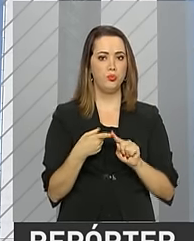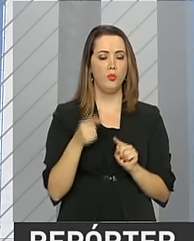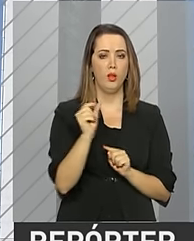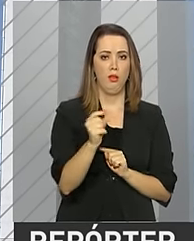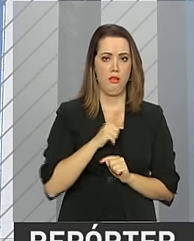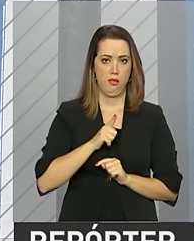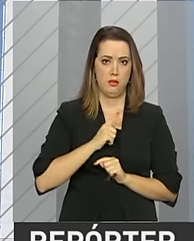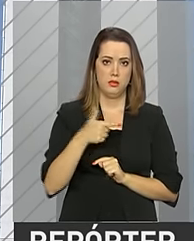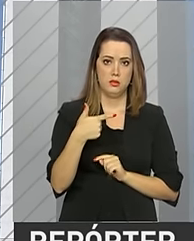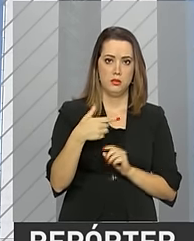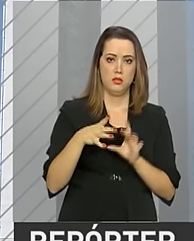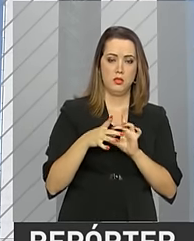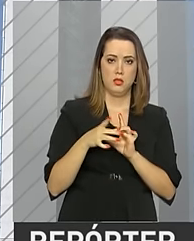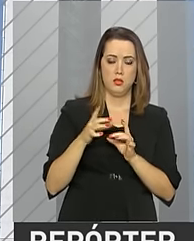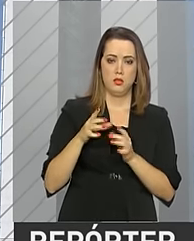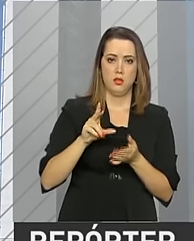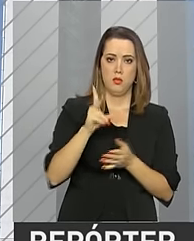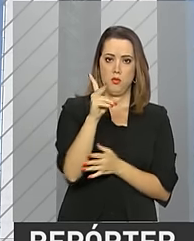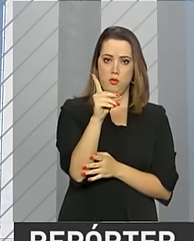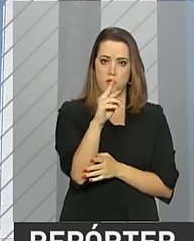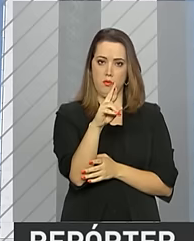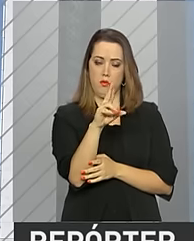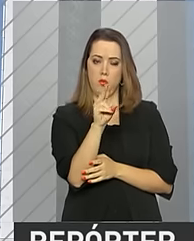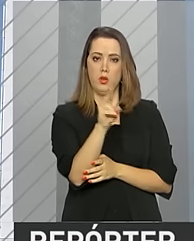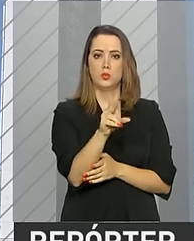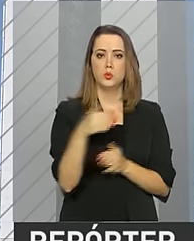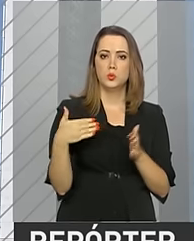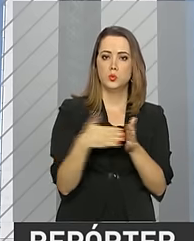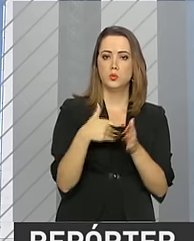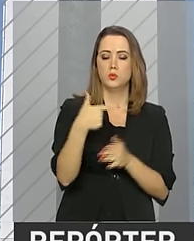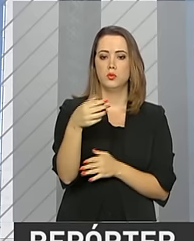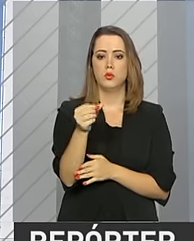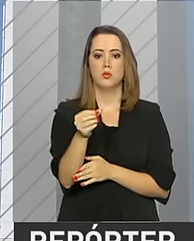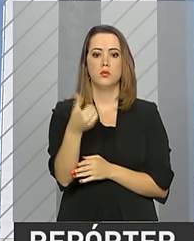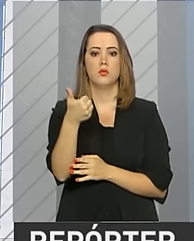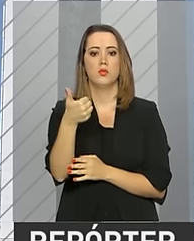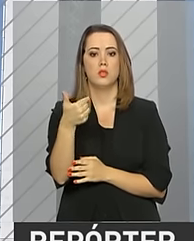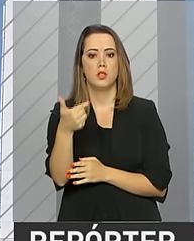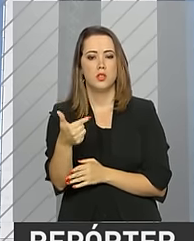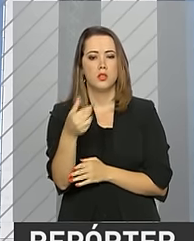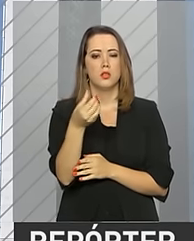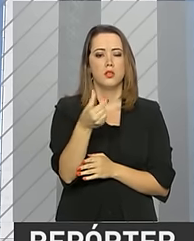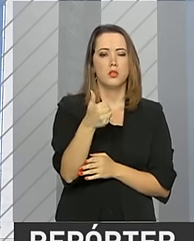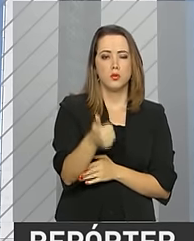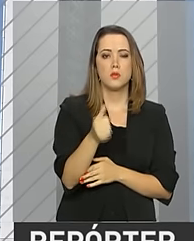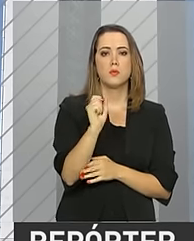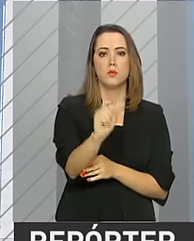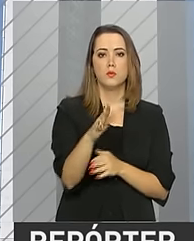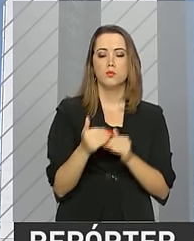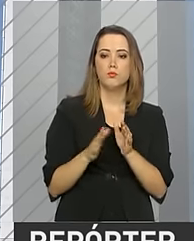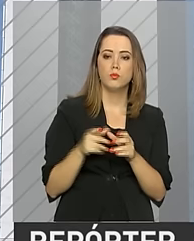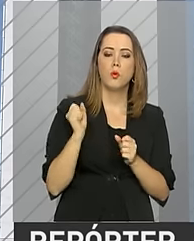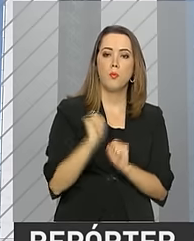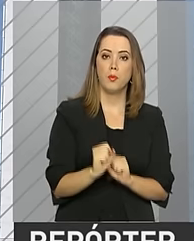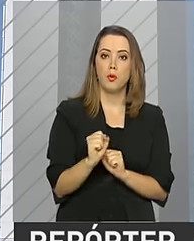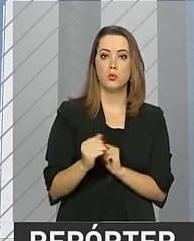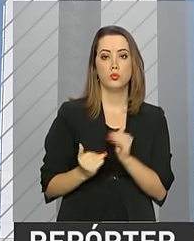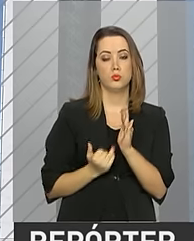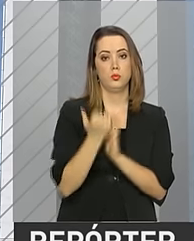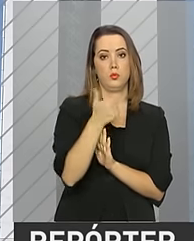da desvinculação de receitas da União, a DRU. A medida autoriza o governo federal a aumentar de 20%